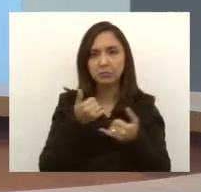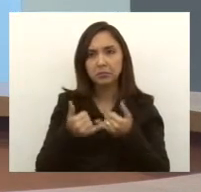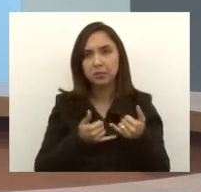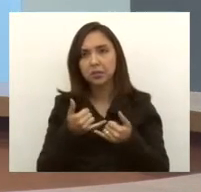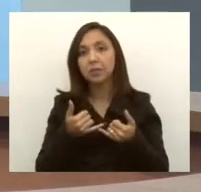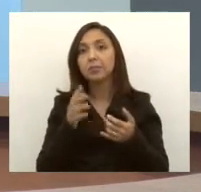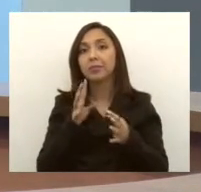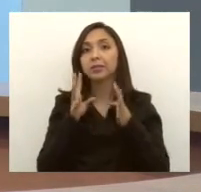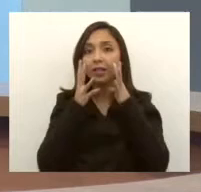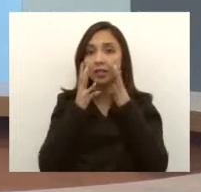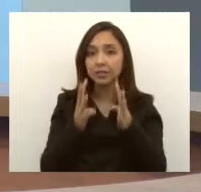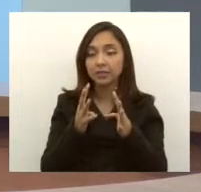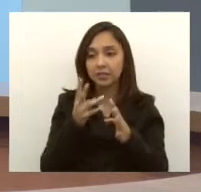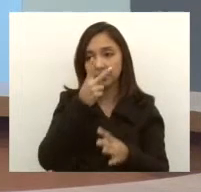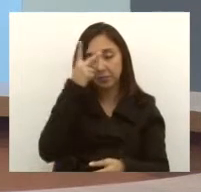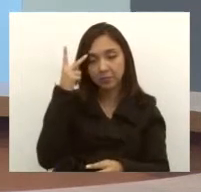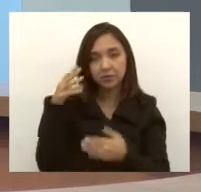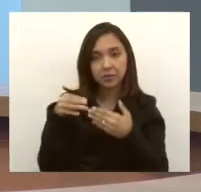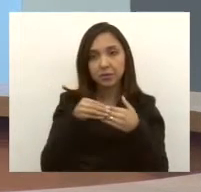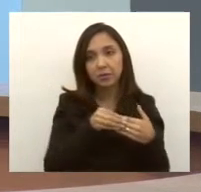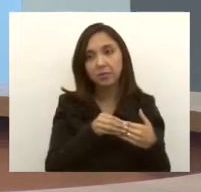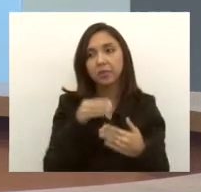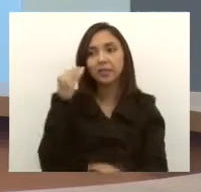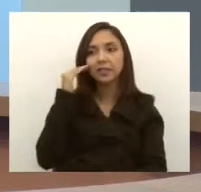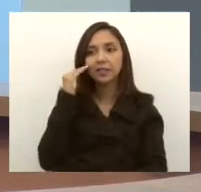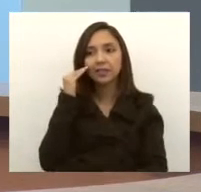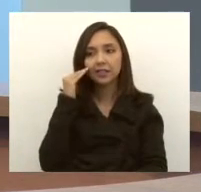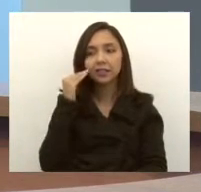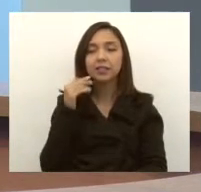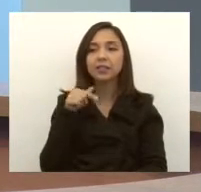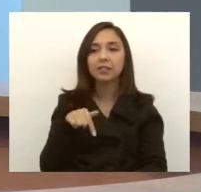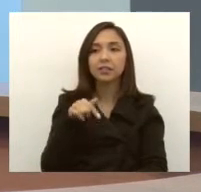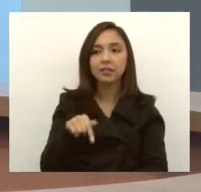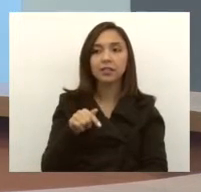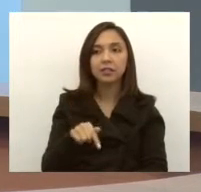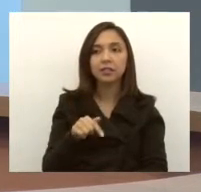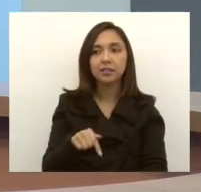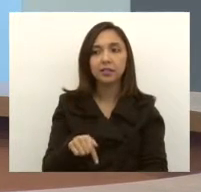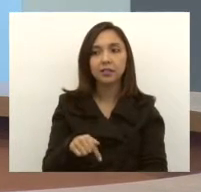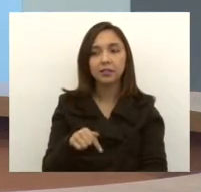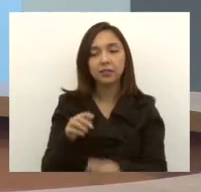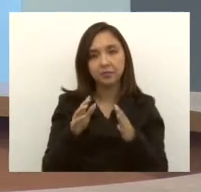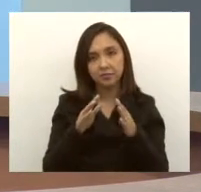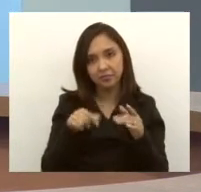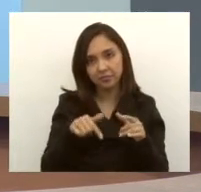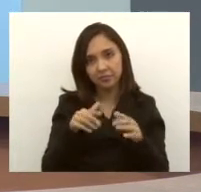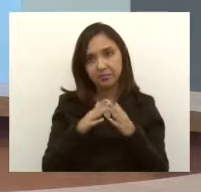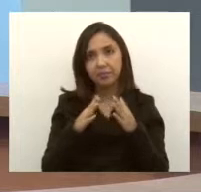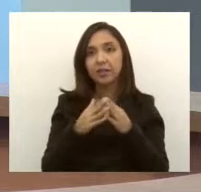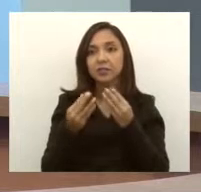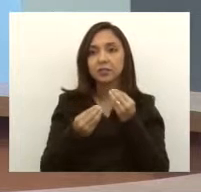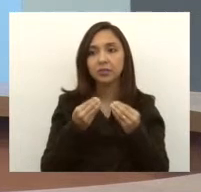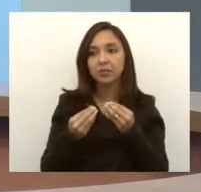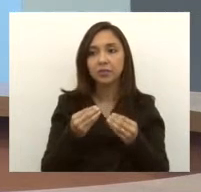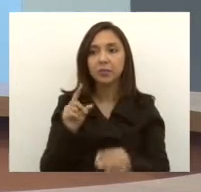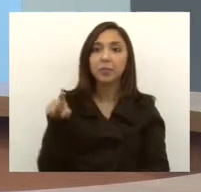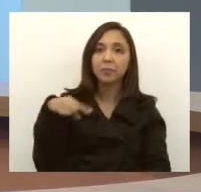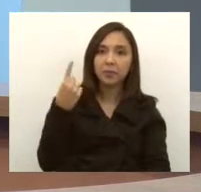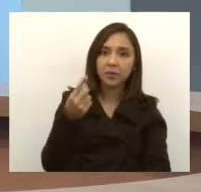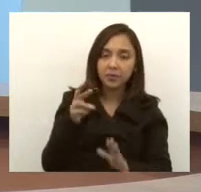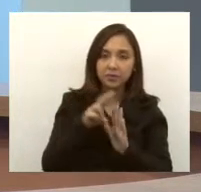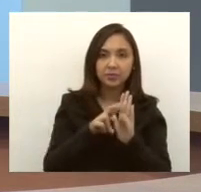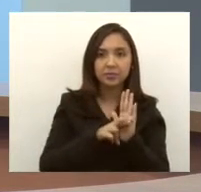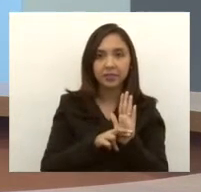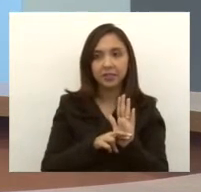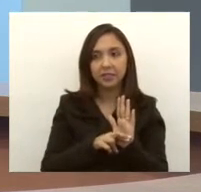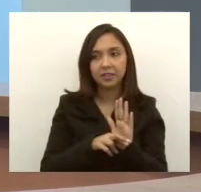mas para chamar a atenção das pessoas que nos acompanham, para entender um pouco do jogo que é jogado neste momento aqui. O próximo requerimento,